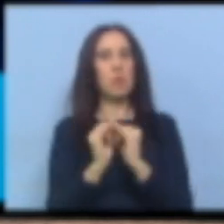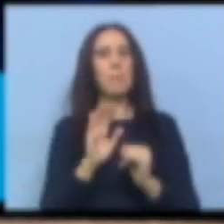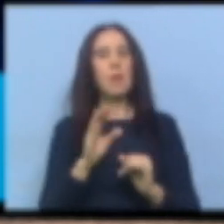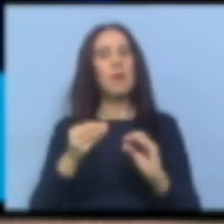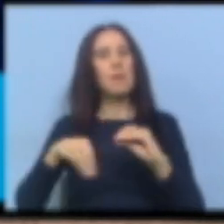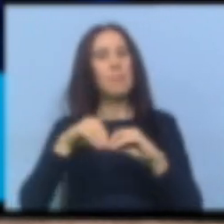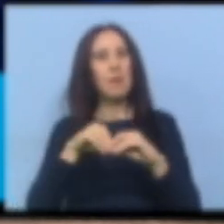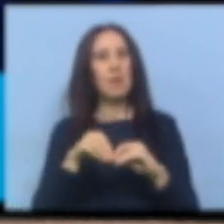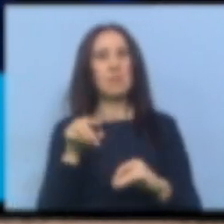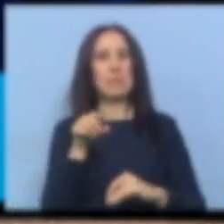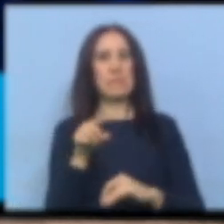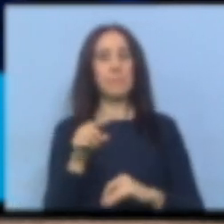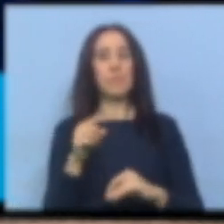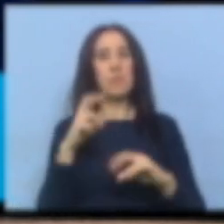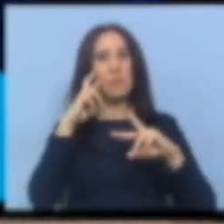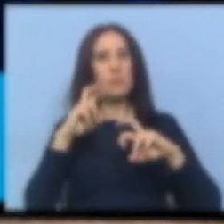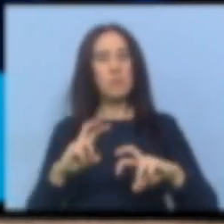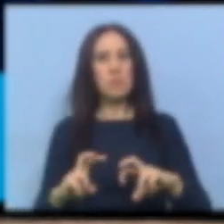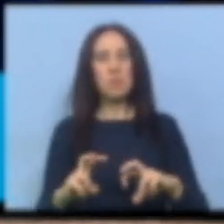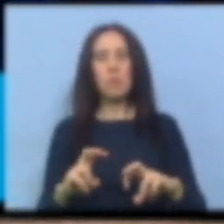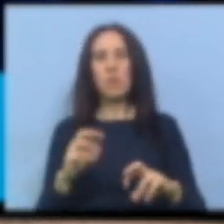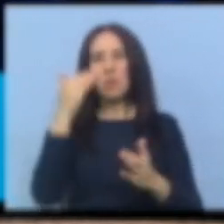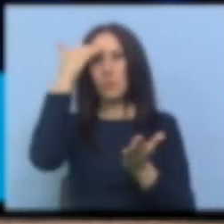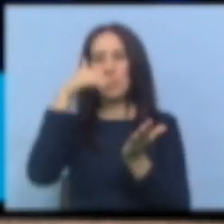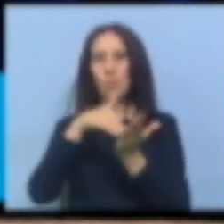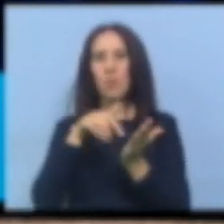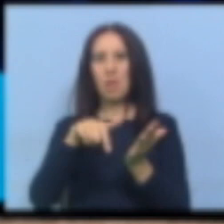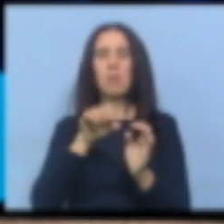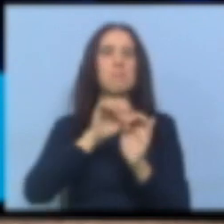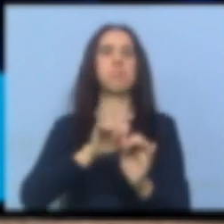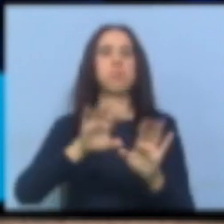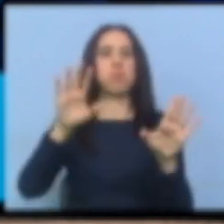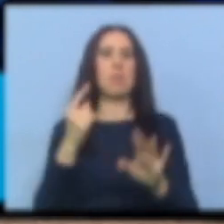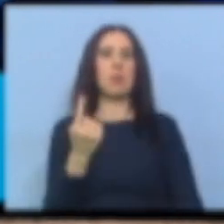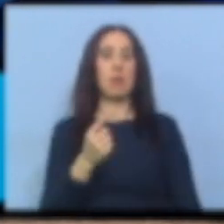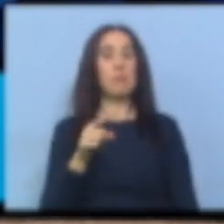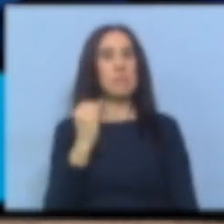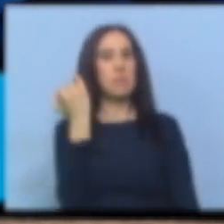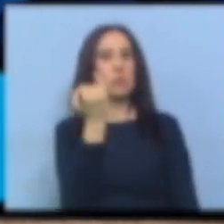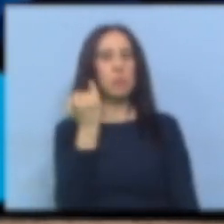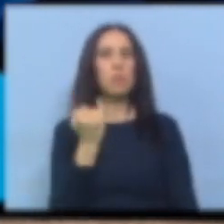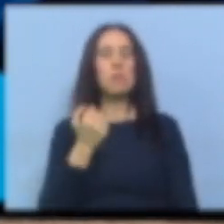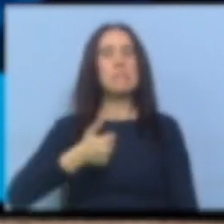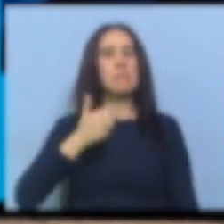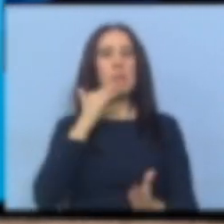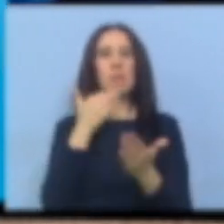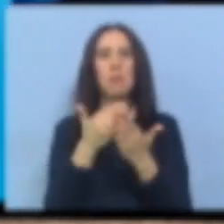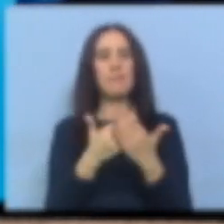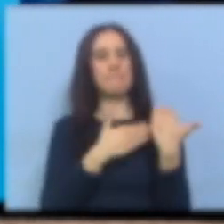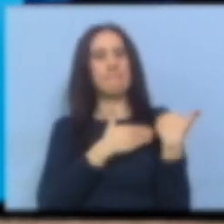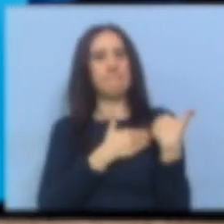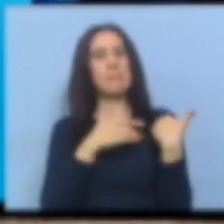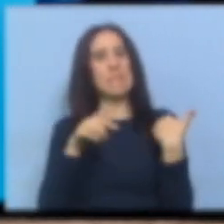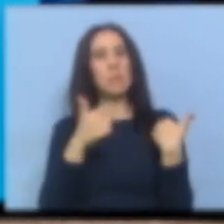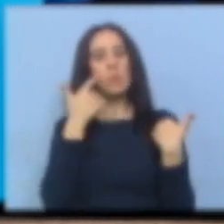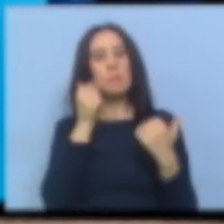que isso, o resultado dessa investigação deve ser disseminado. E, portanto, este Instituto vai ter um papel preponderante nessa disseminação